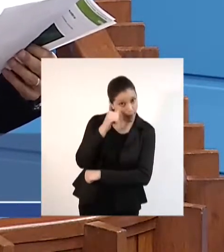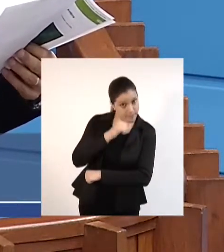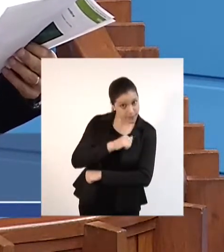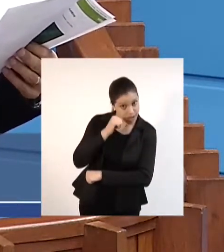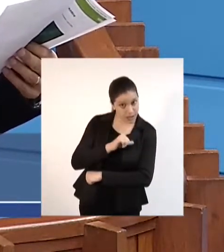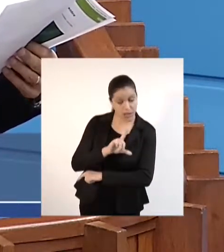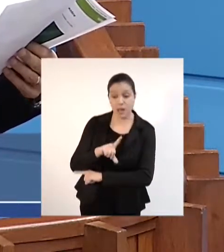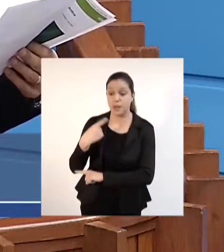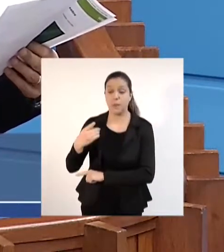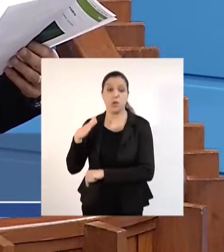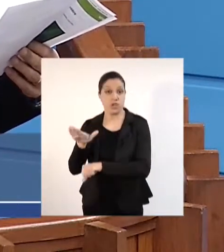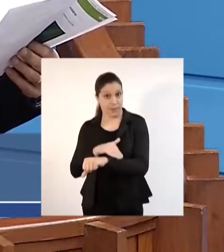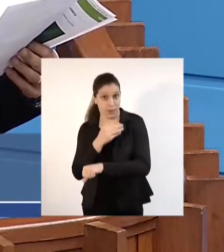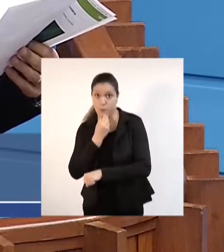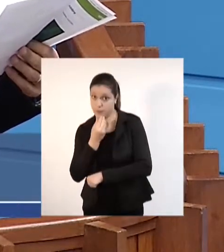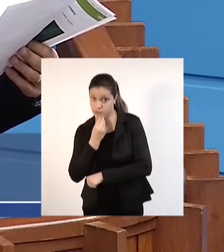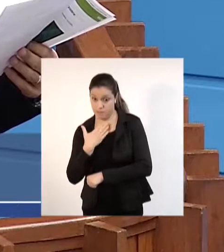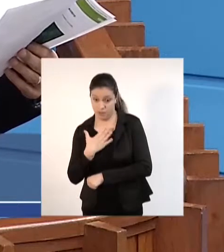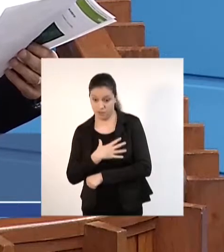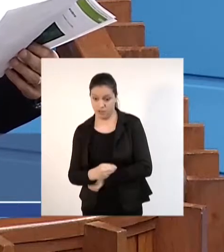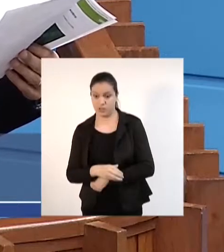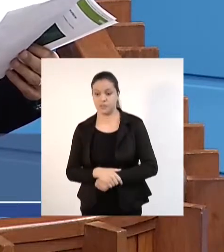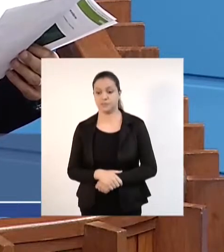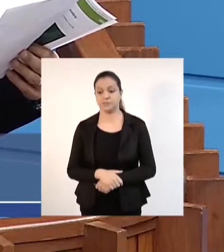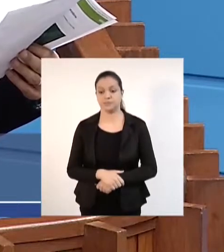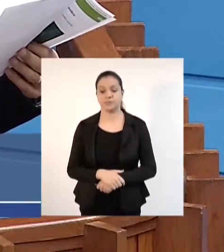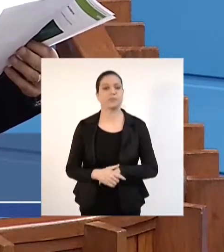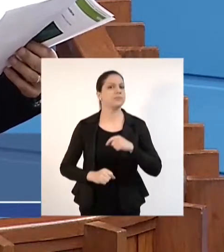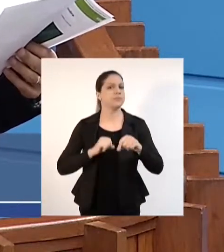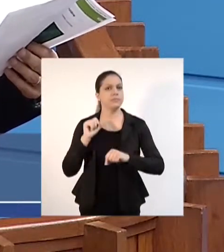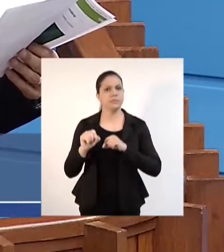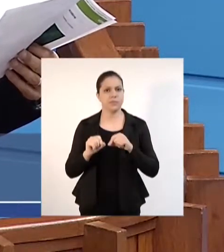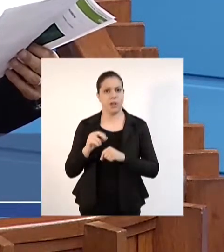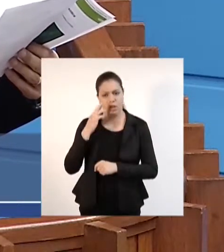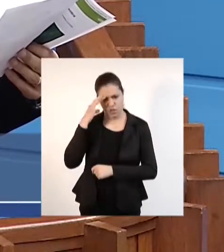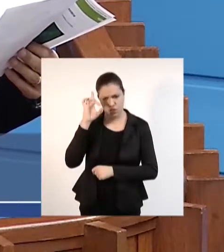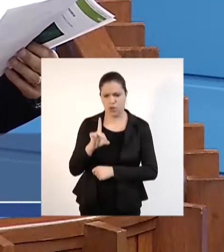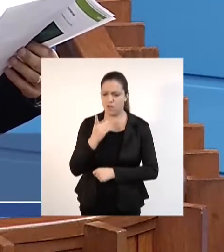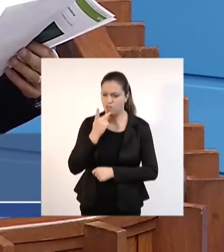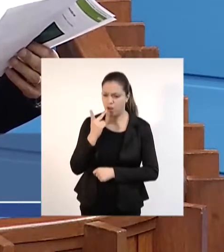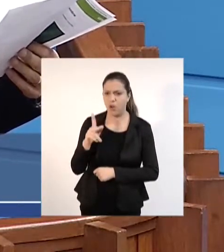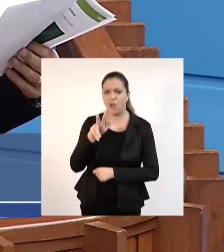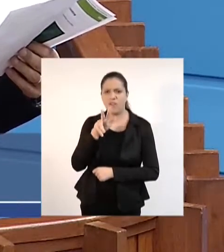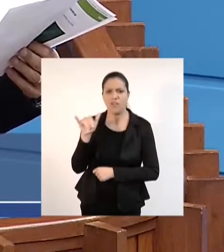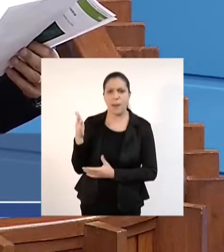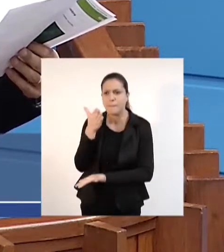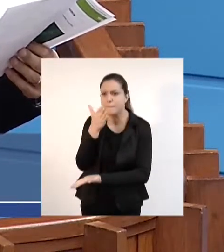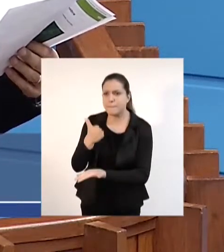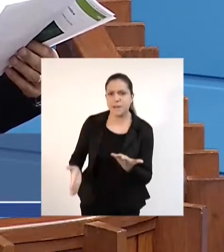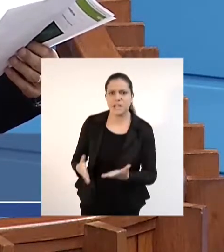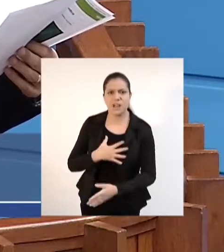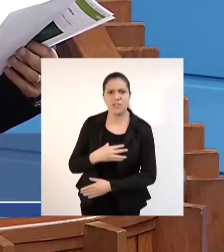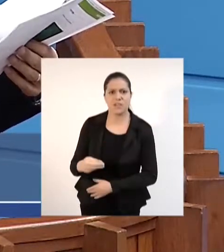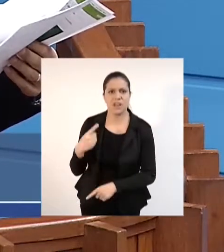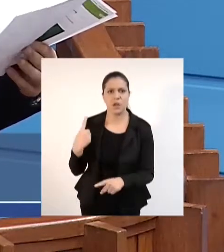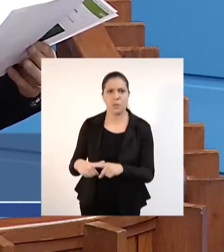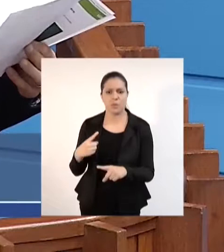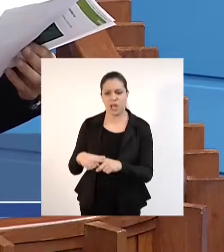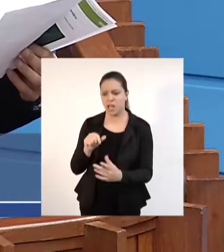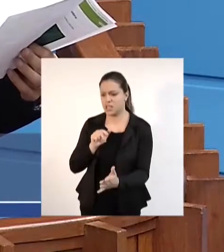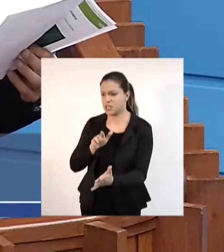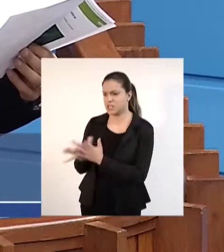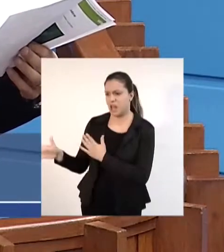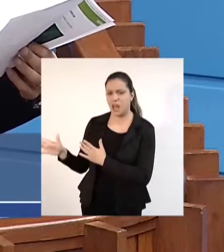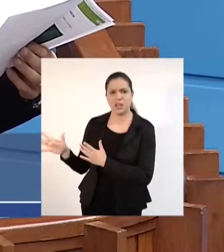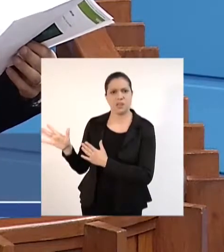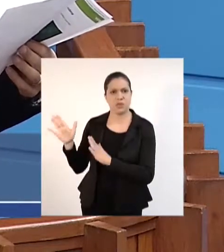filho. A diretora falou para o meu filho que eu ia perder a guarda do meu filho e que a escola poderia me processar por ele ter saído com uma menina de